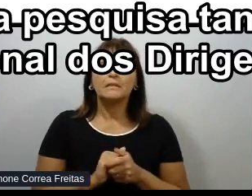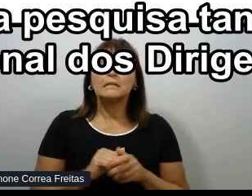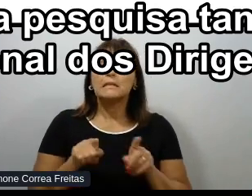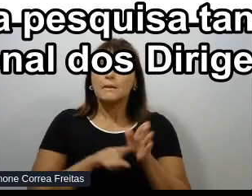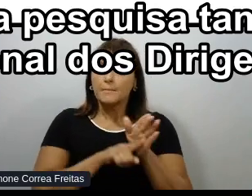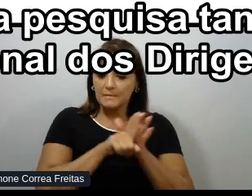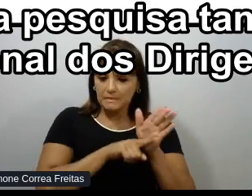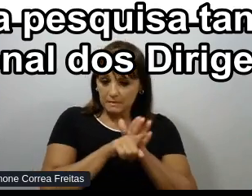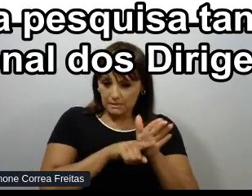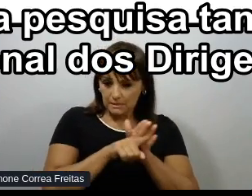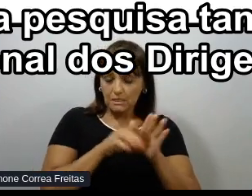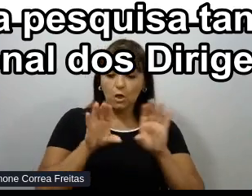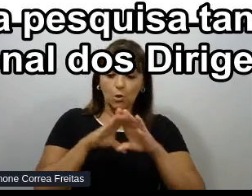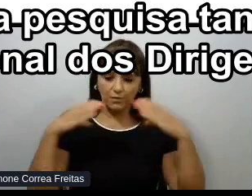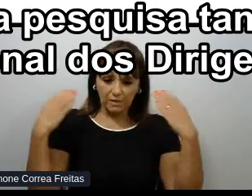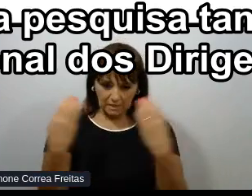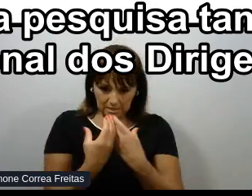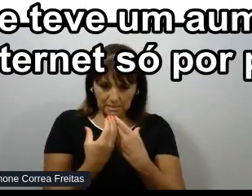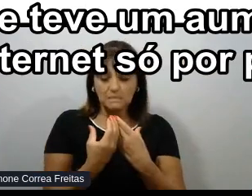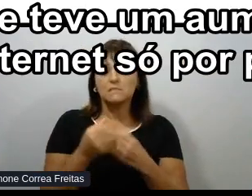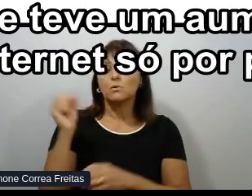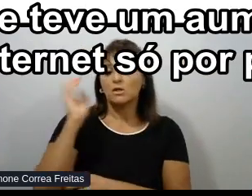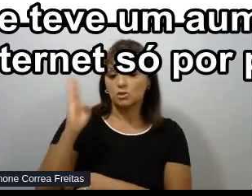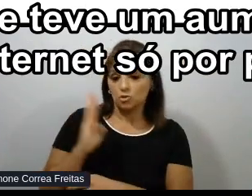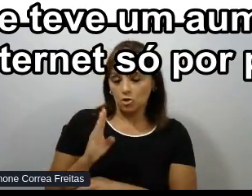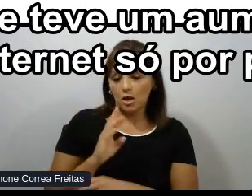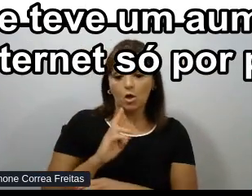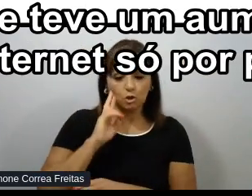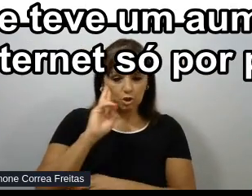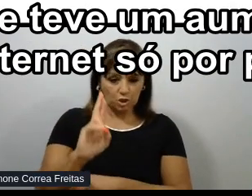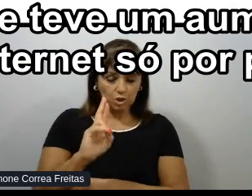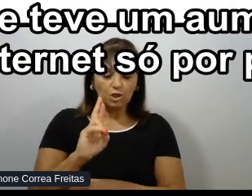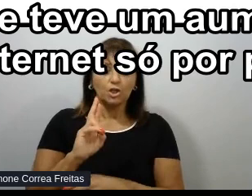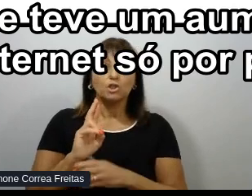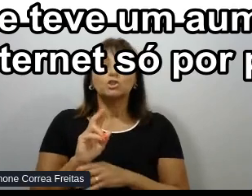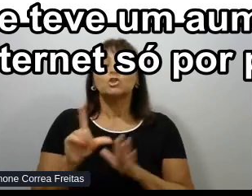comparação a 2019. Teve um aumento aí de 5%.